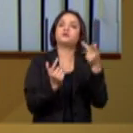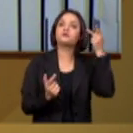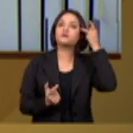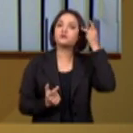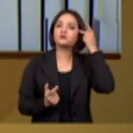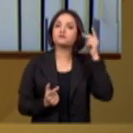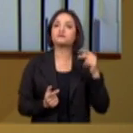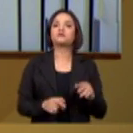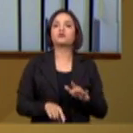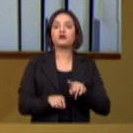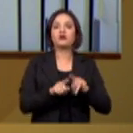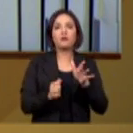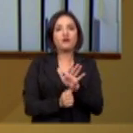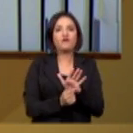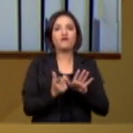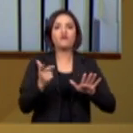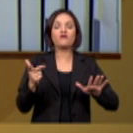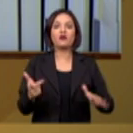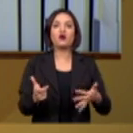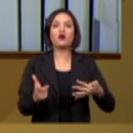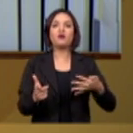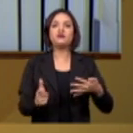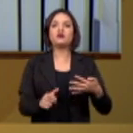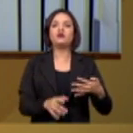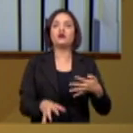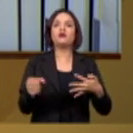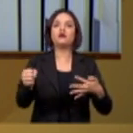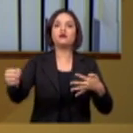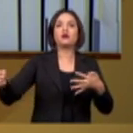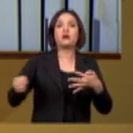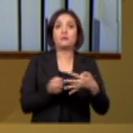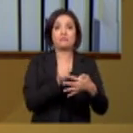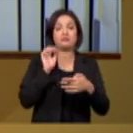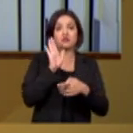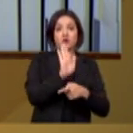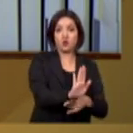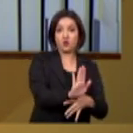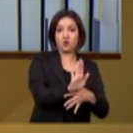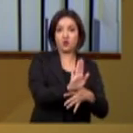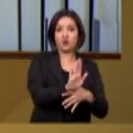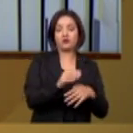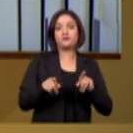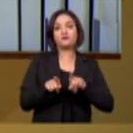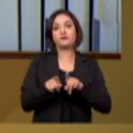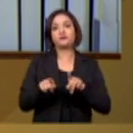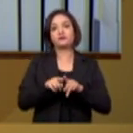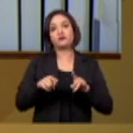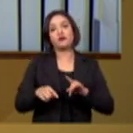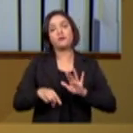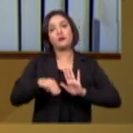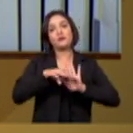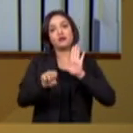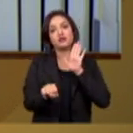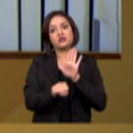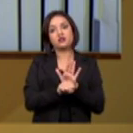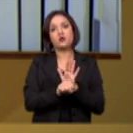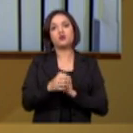e diversas anisse cury e também o mandado de segurança